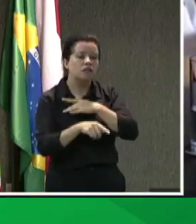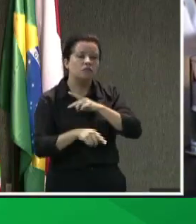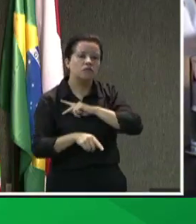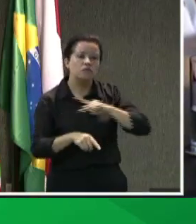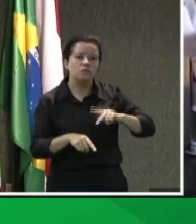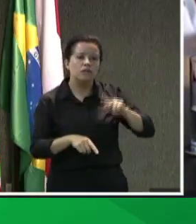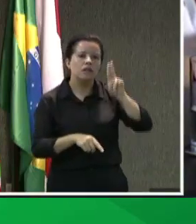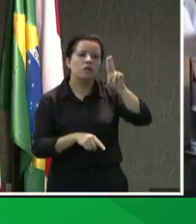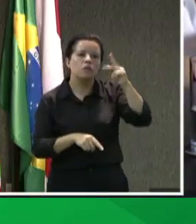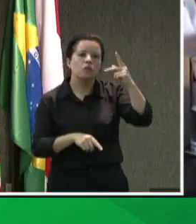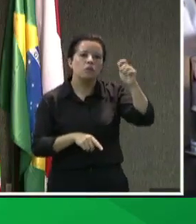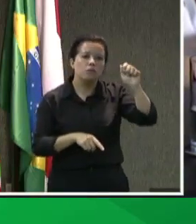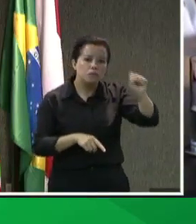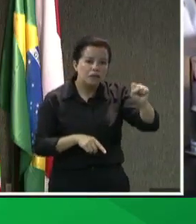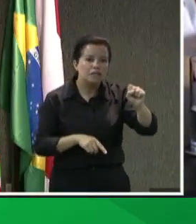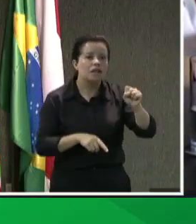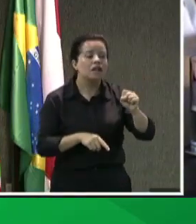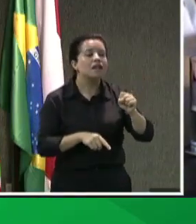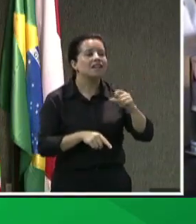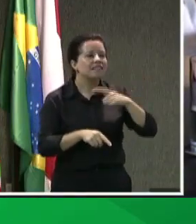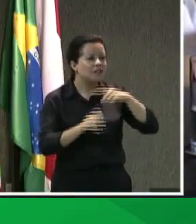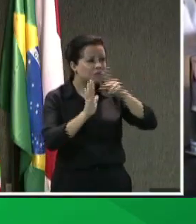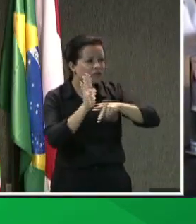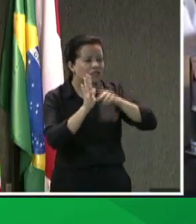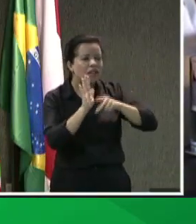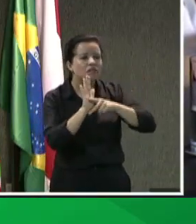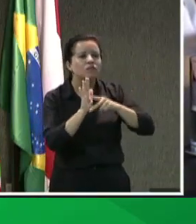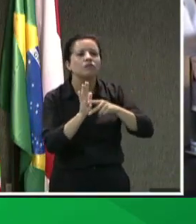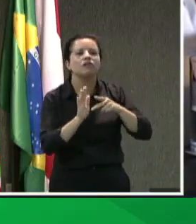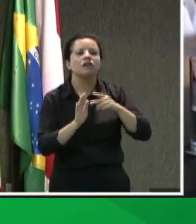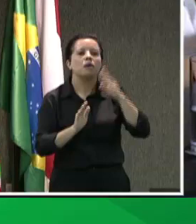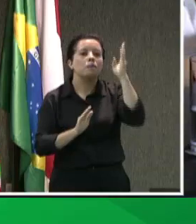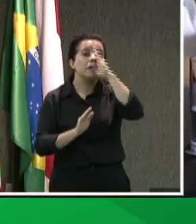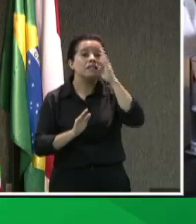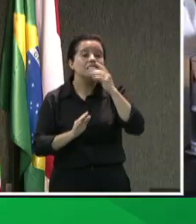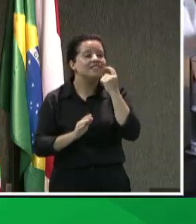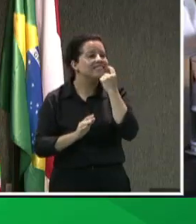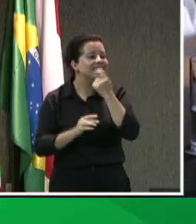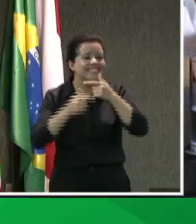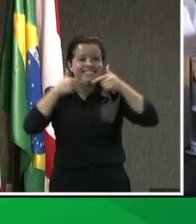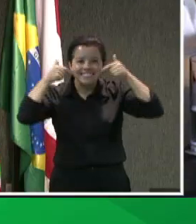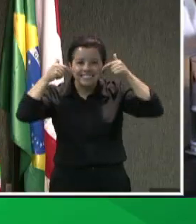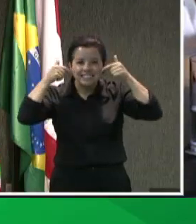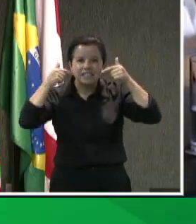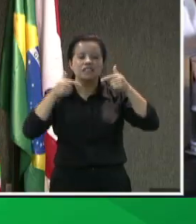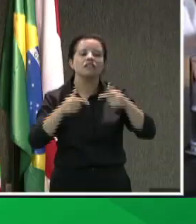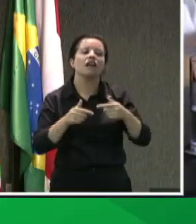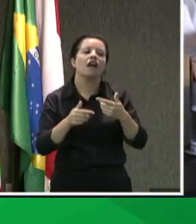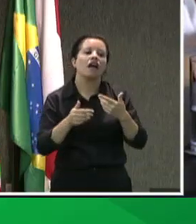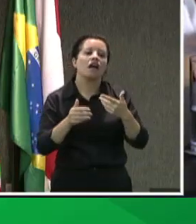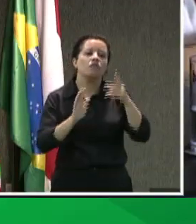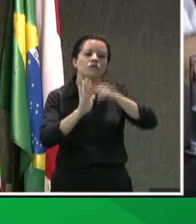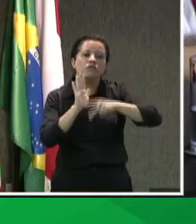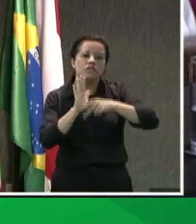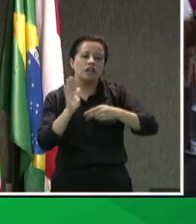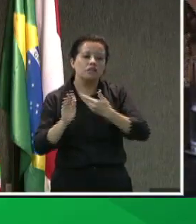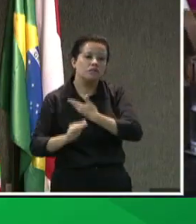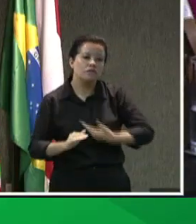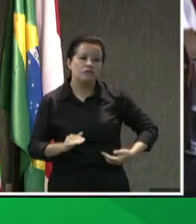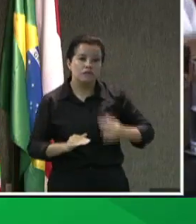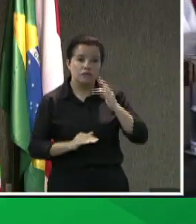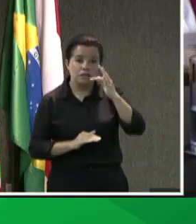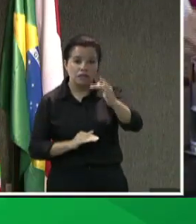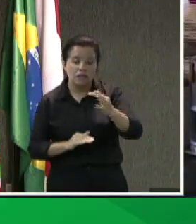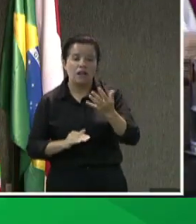UPAs, que o Brasil Sorridente é um programa, o Brasil Sorridente é um programa do governo federal que ainda, se o governo Temer não